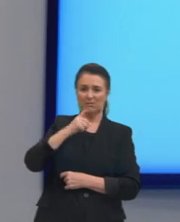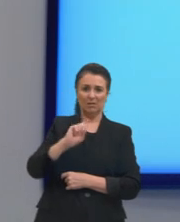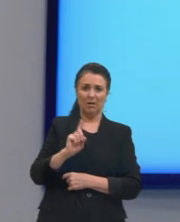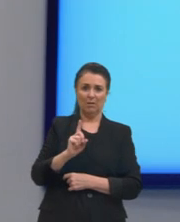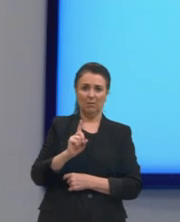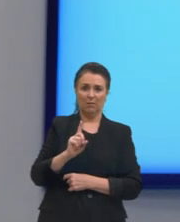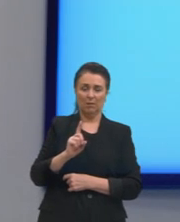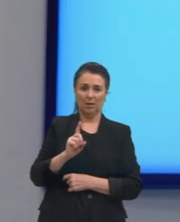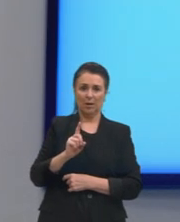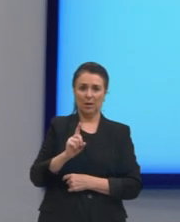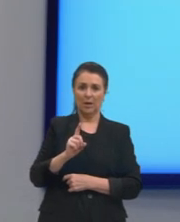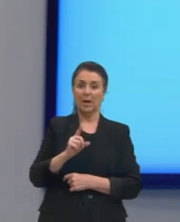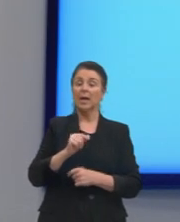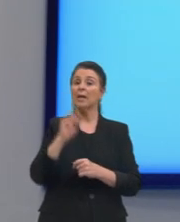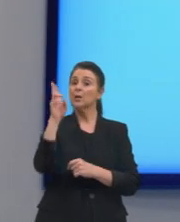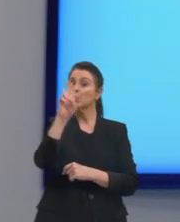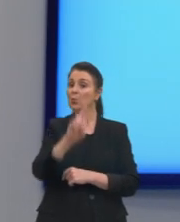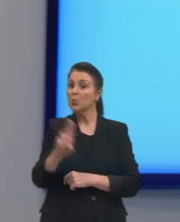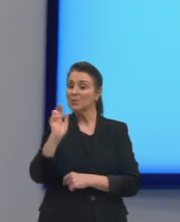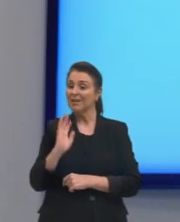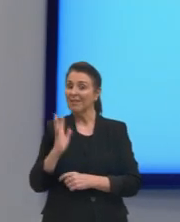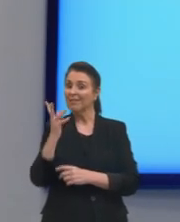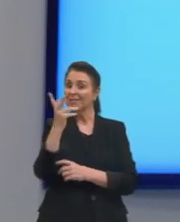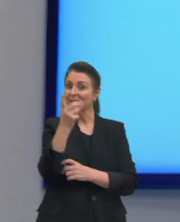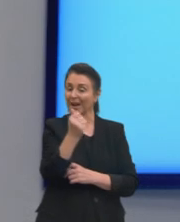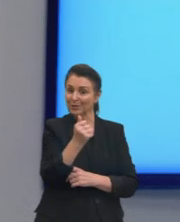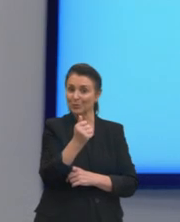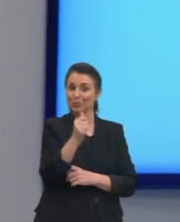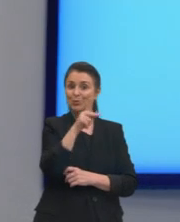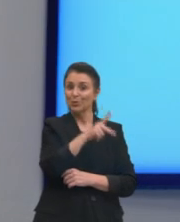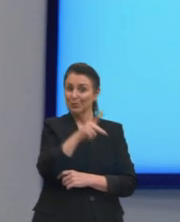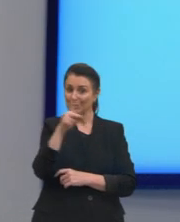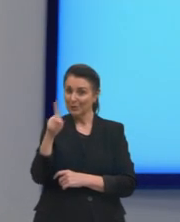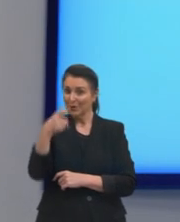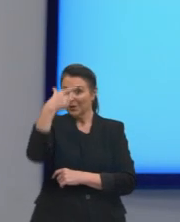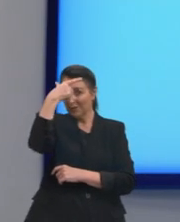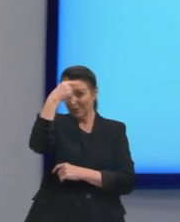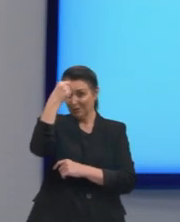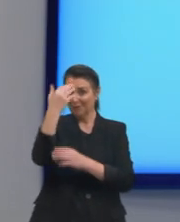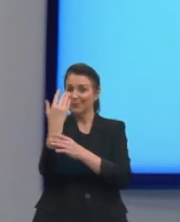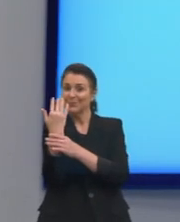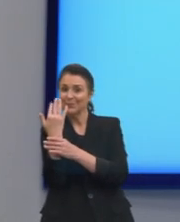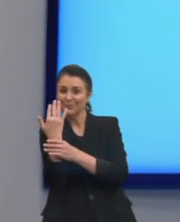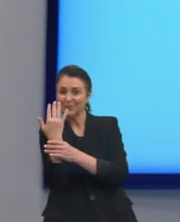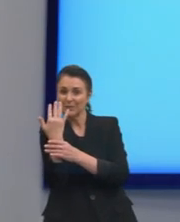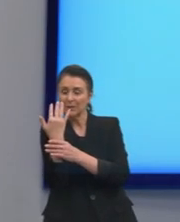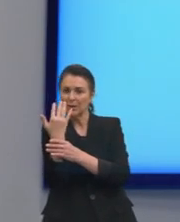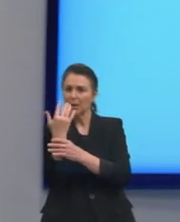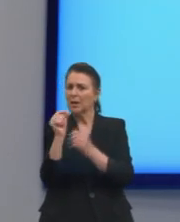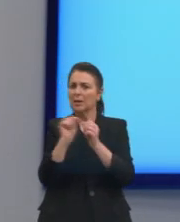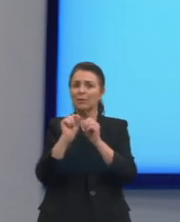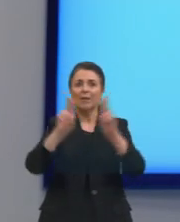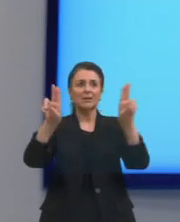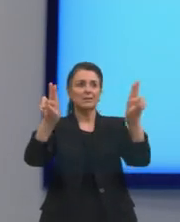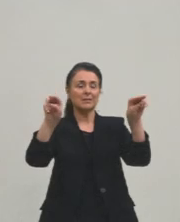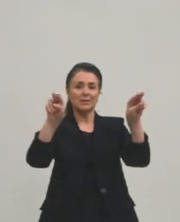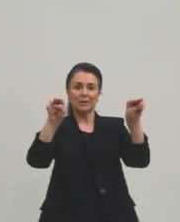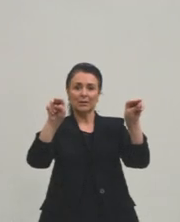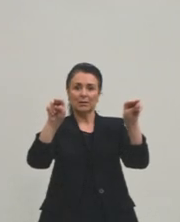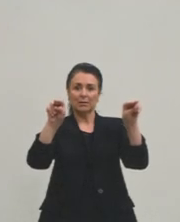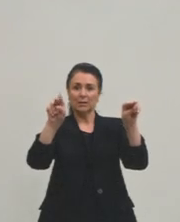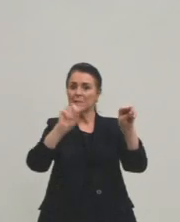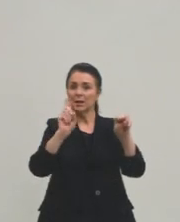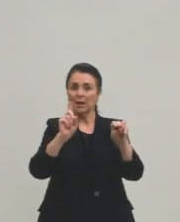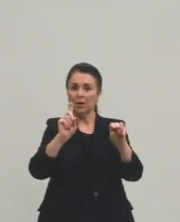ele fala que de acordo com o professor da Universidade Federal do Rio Grande do Sul percebam que ele não faz citação ele